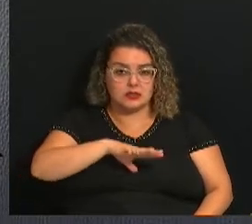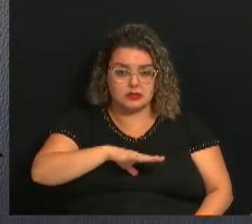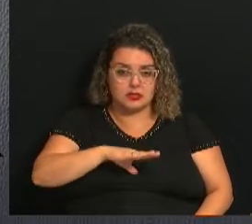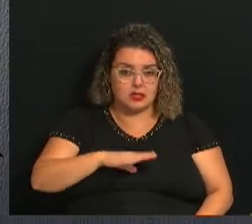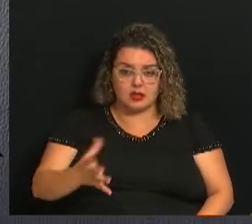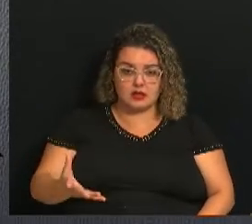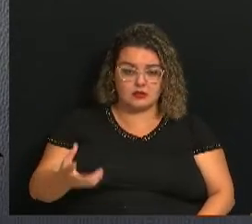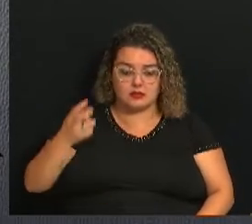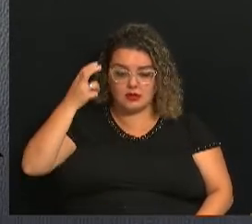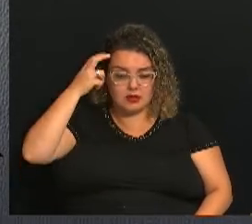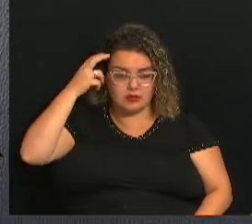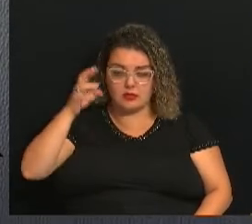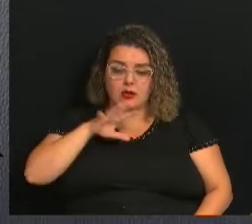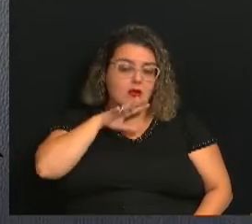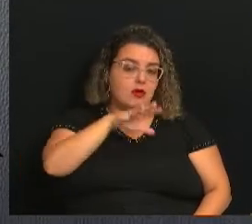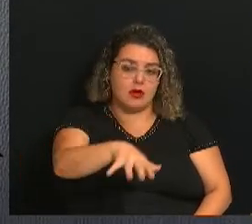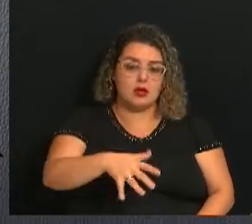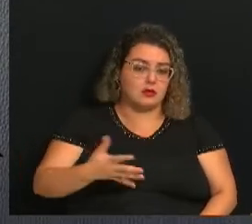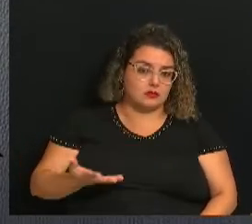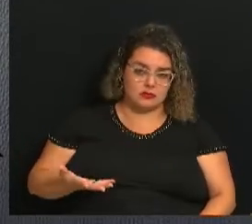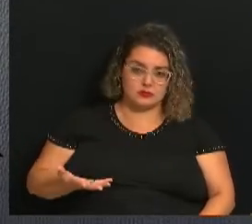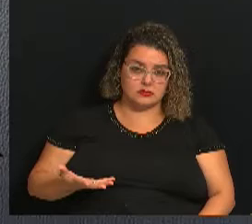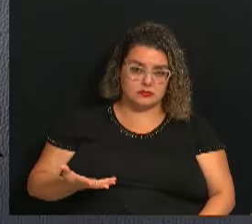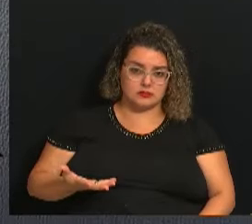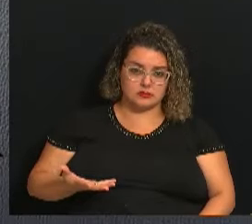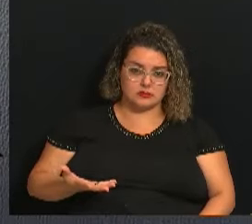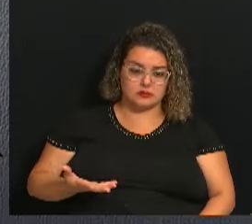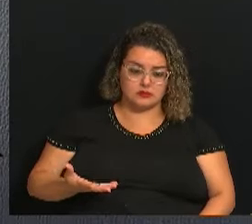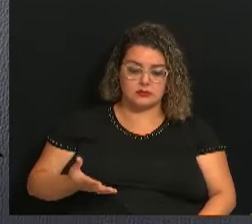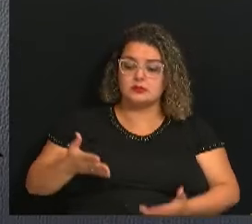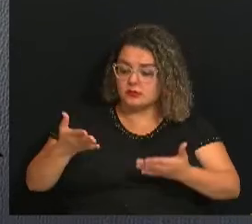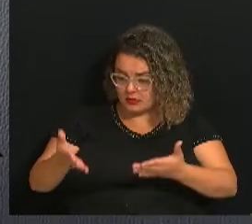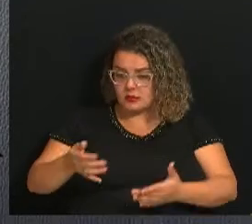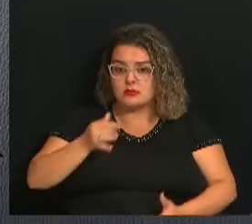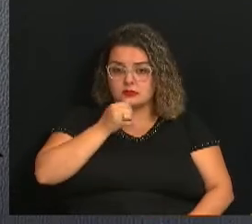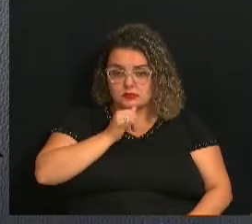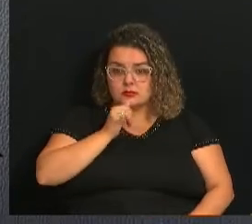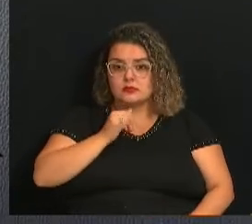é isso, né, que está sendo, é essa narrativa que está sendo